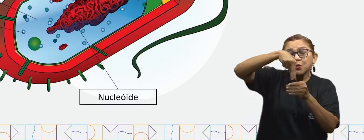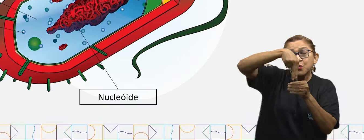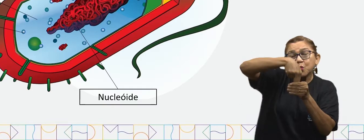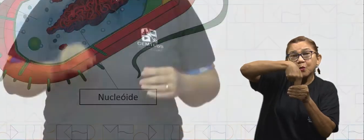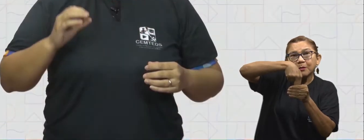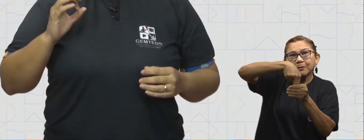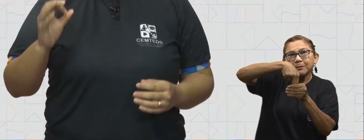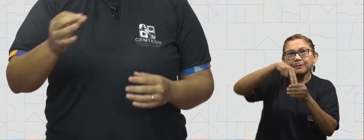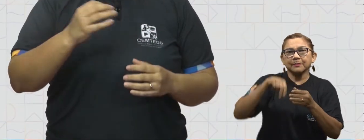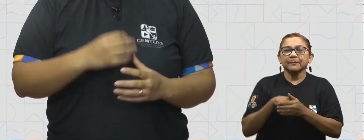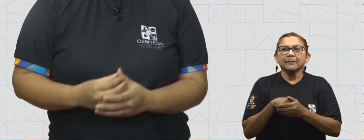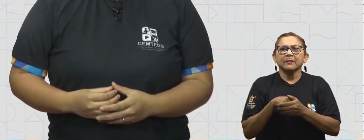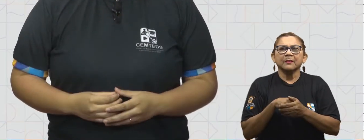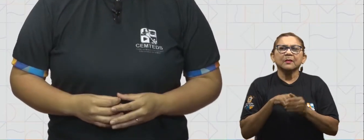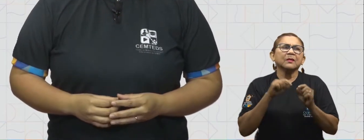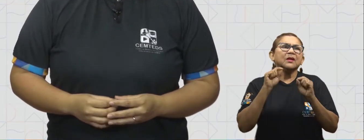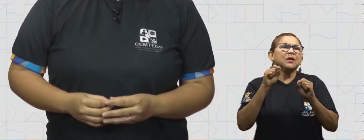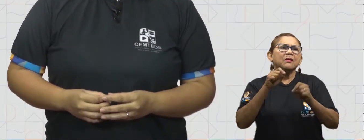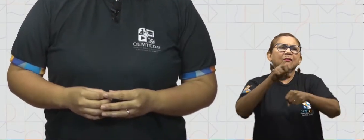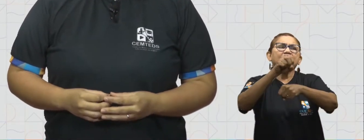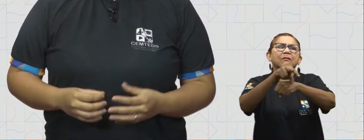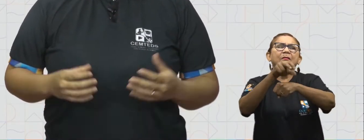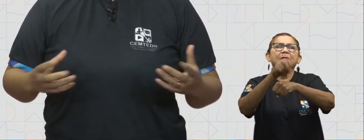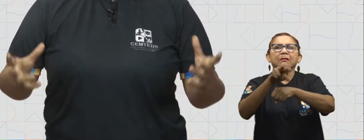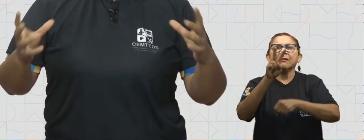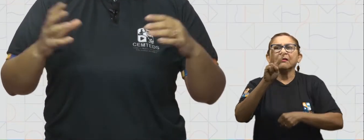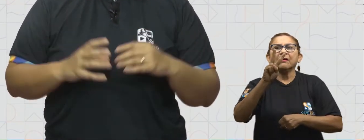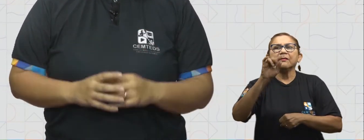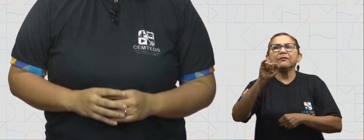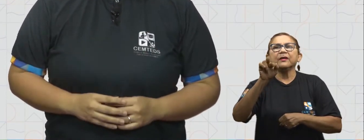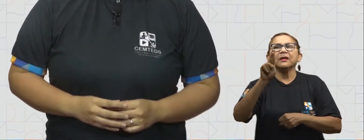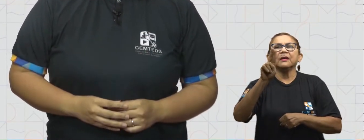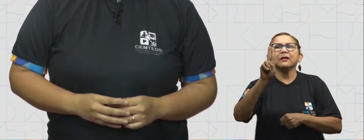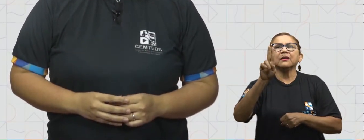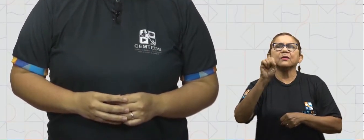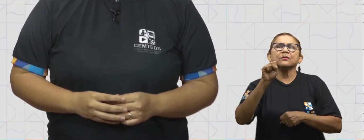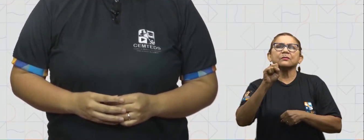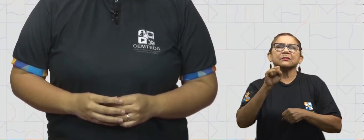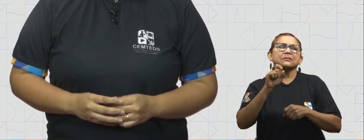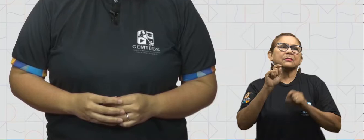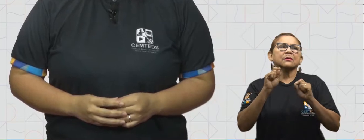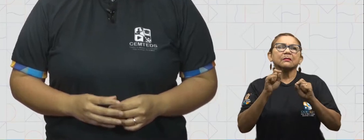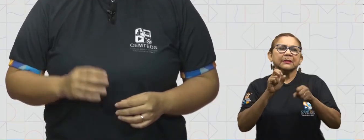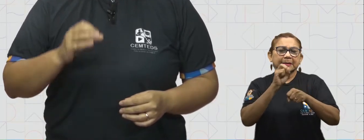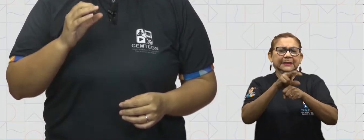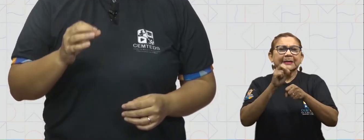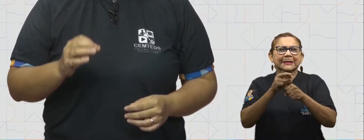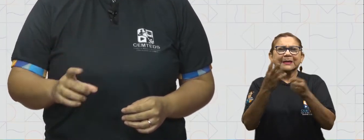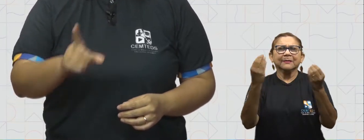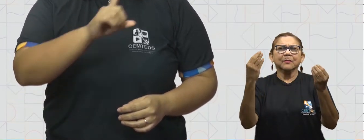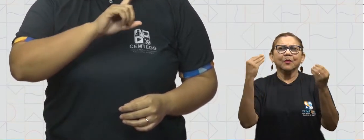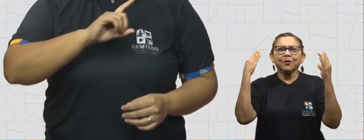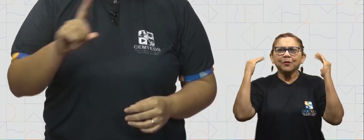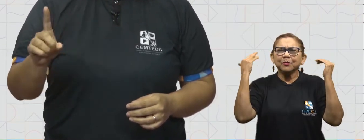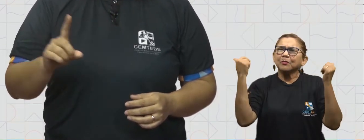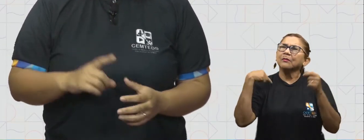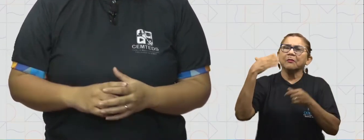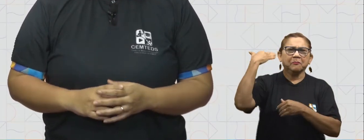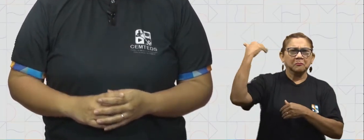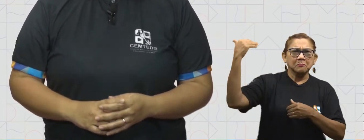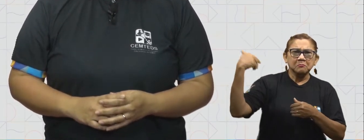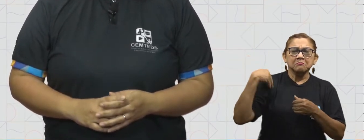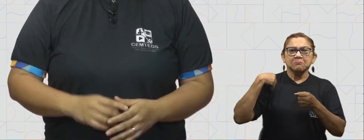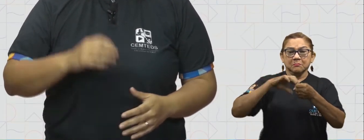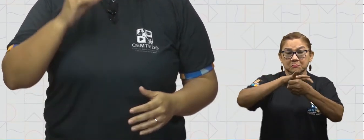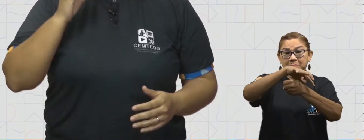nucleóide. E os vírus, tão falados aí durante a pandemia de Covid-19? Os vírus não